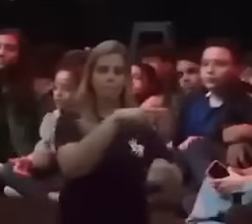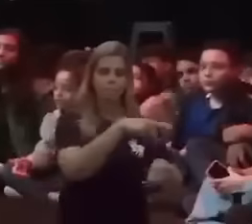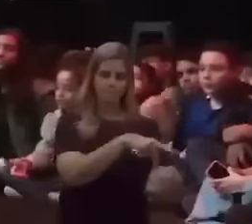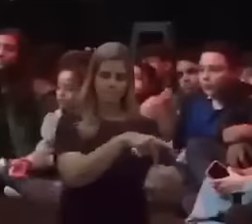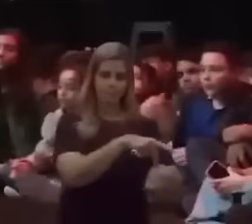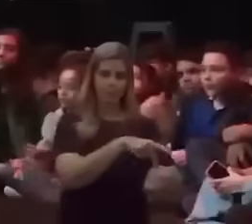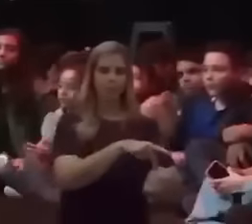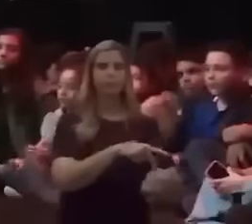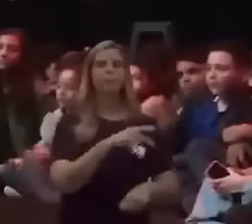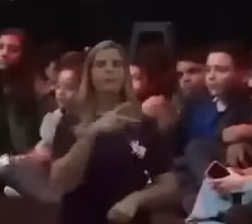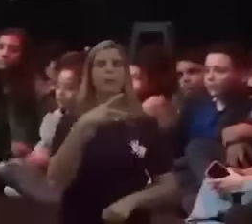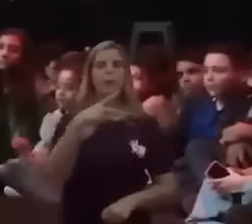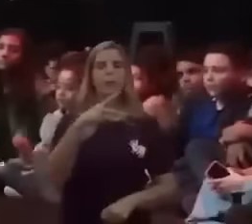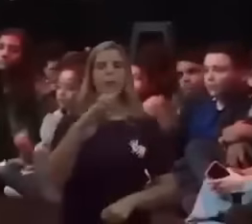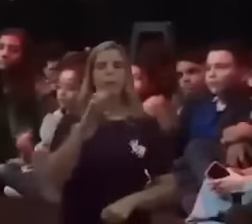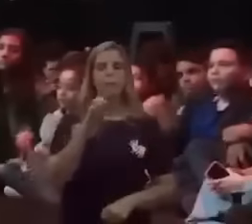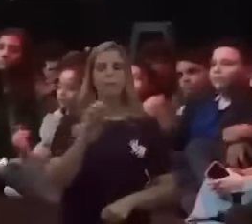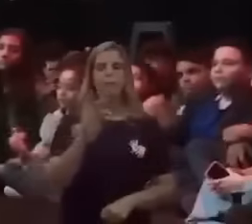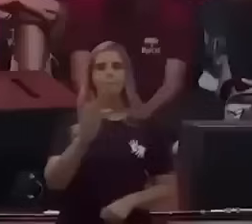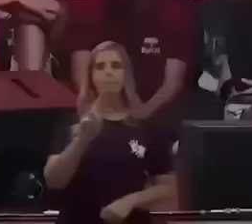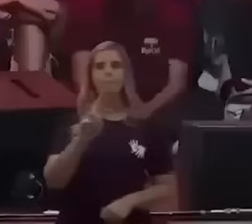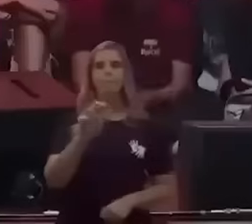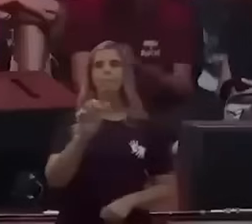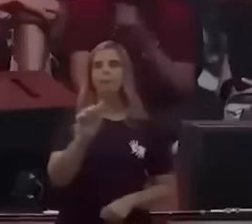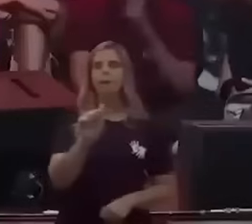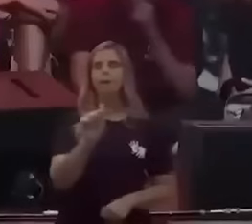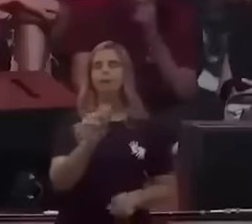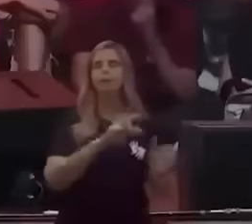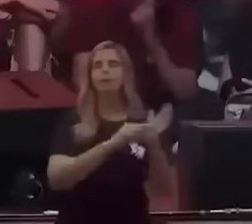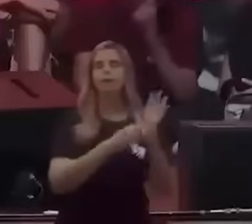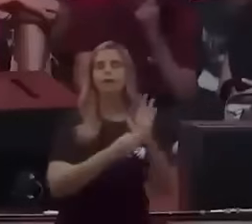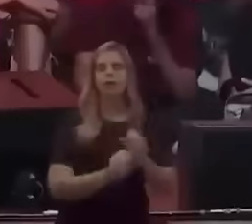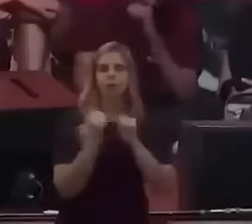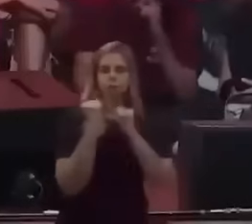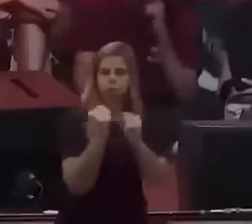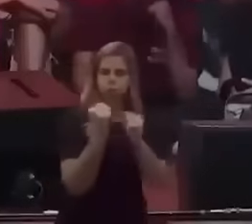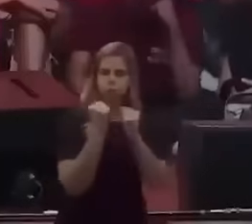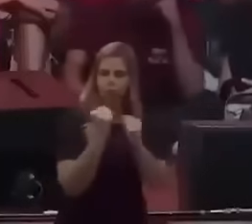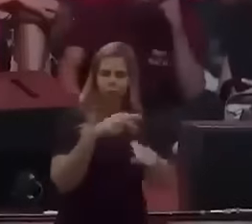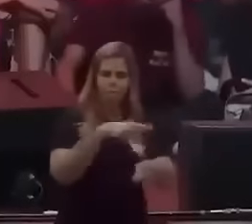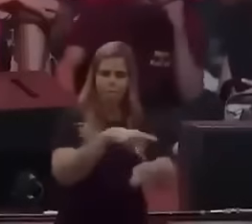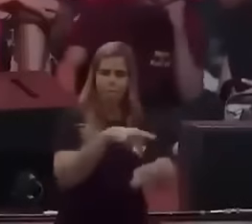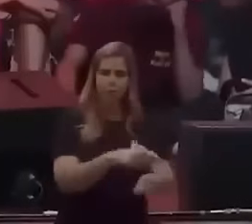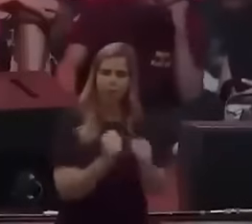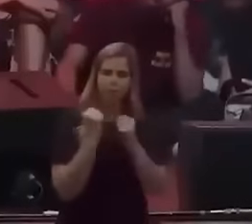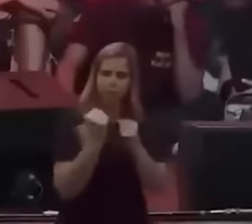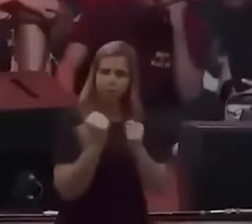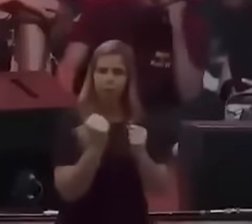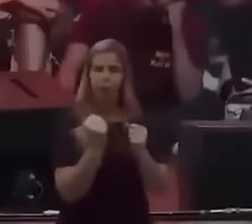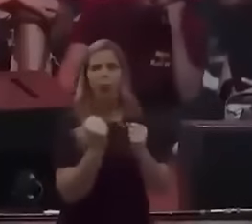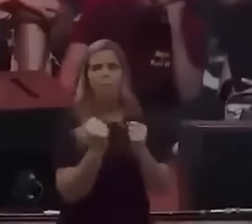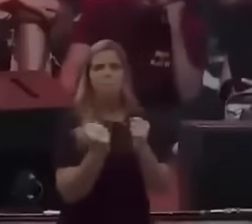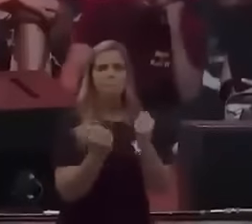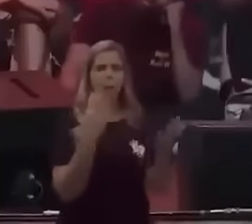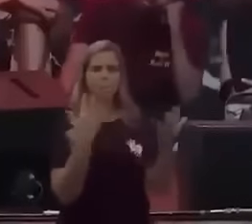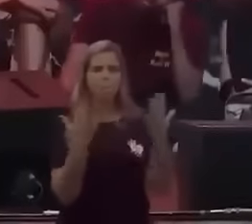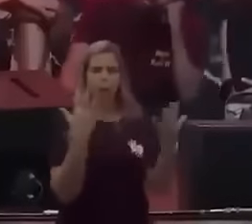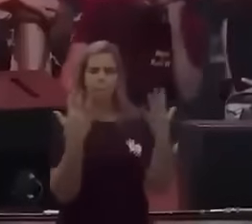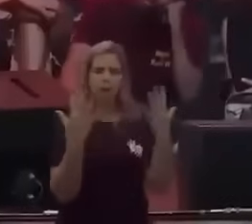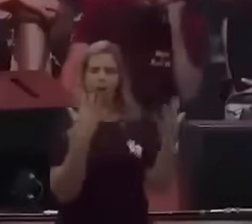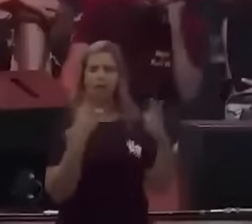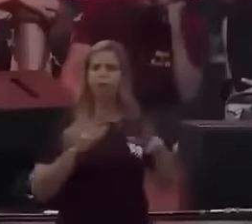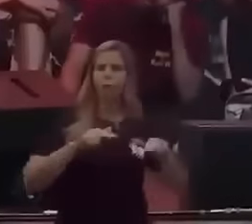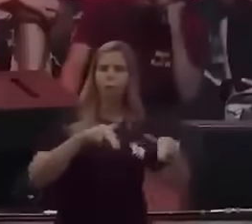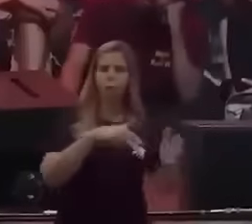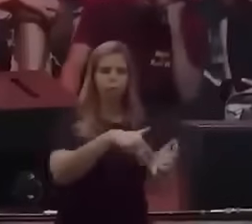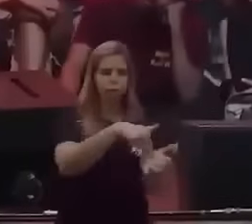rocha inabalável. A palavra Pedro é petros, é fragmento de pedra arrancado de